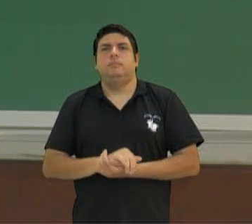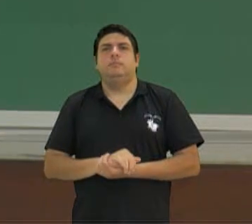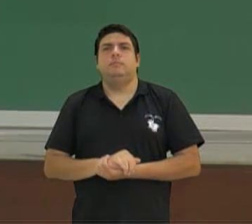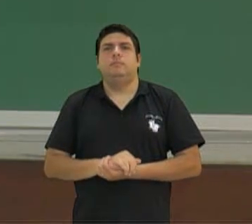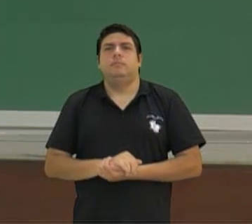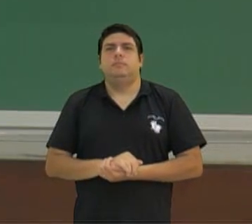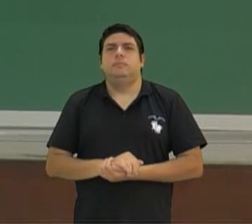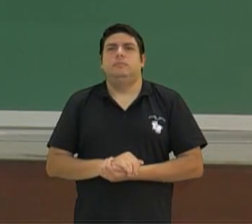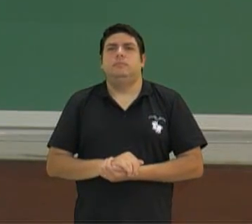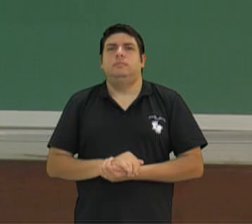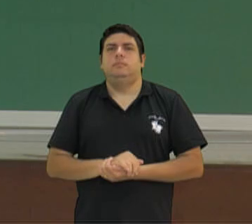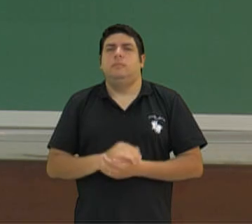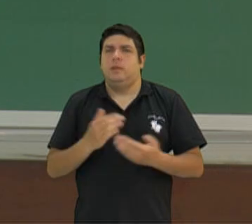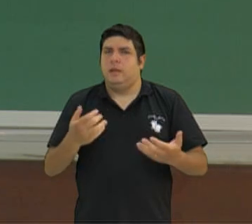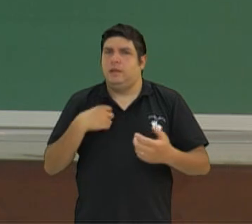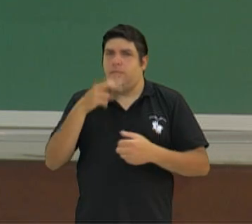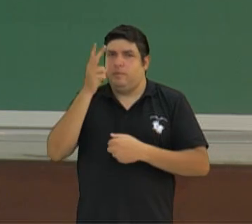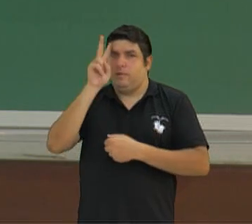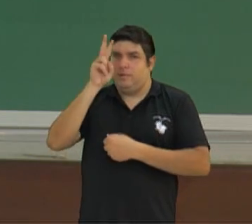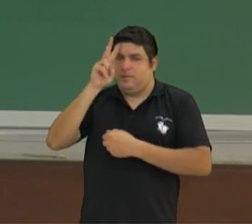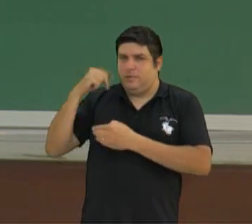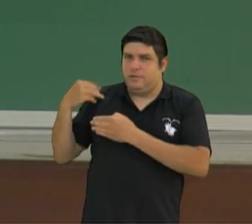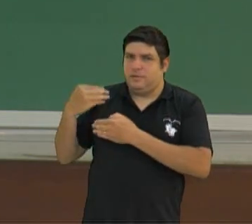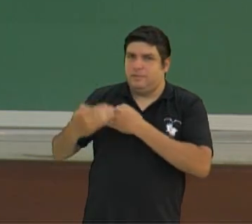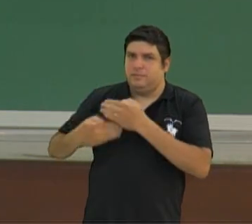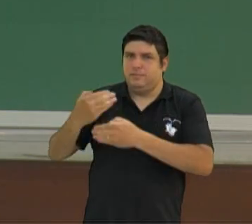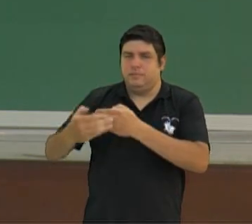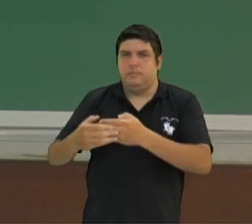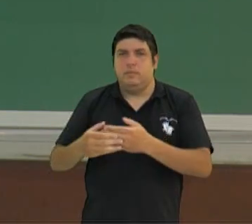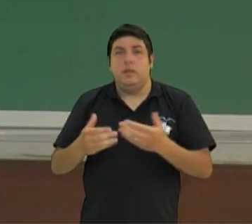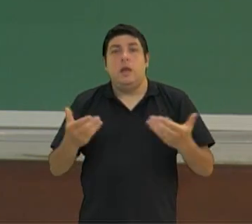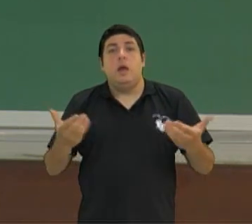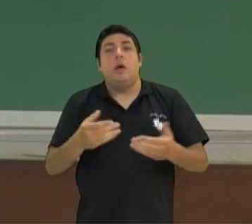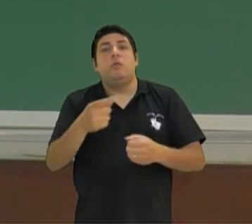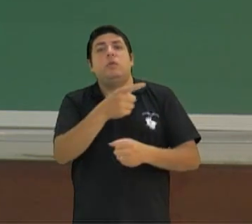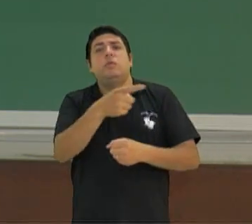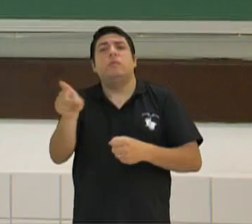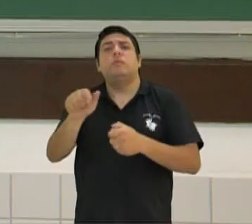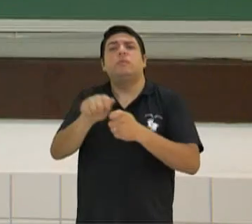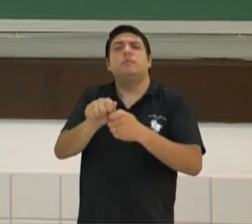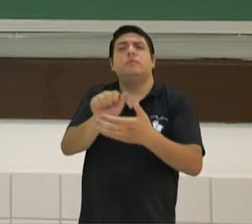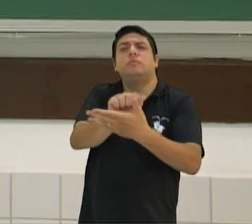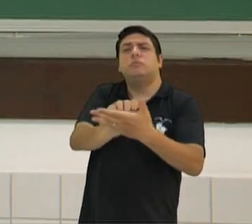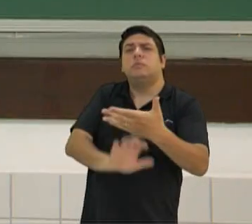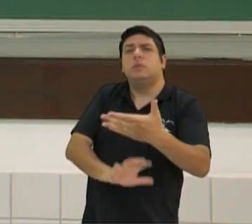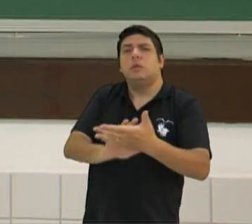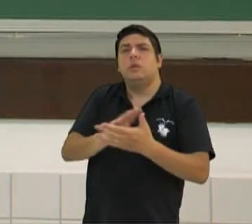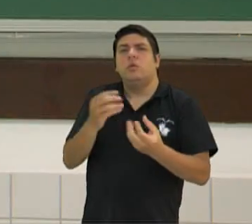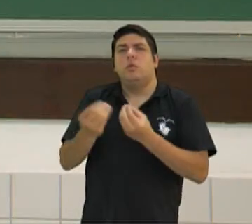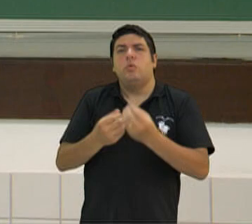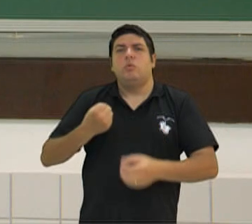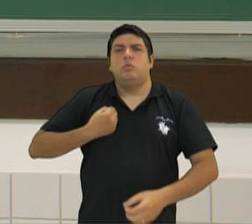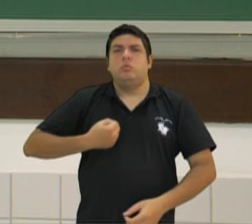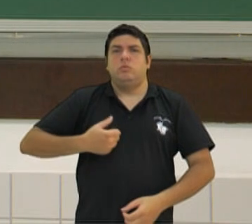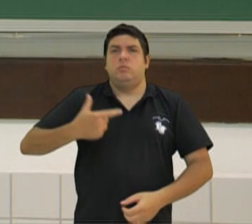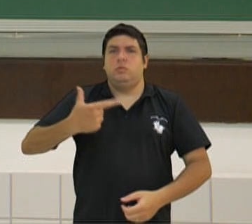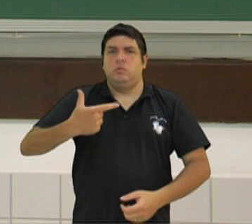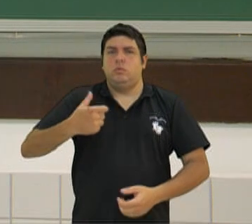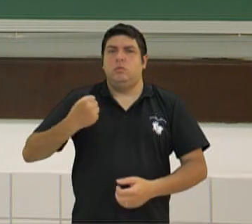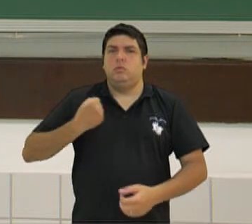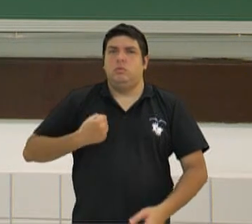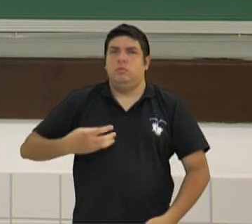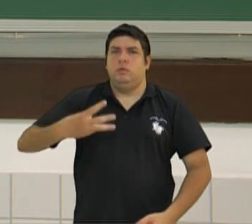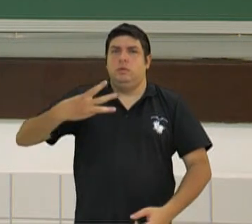um pouquinho ali da parte histórica. E o que eu quero que vocês façam agora de atividade ali? A número 2 e número 3,